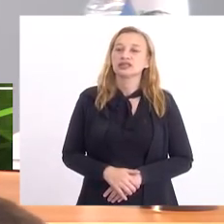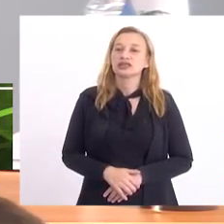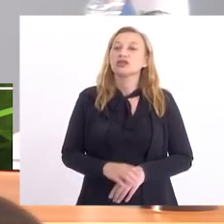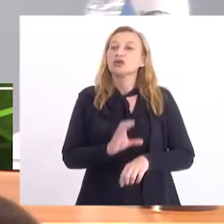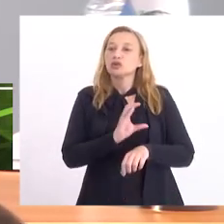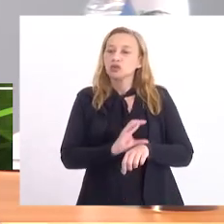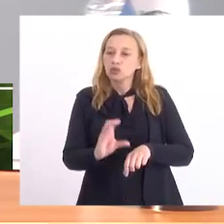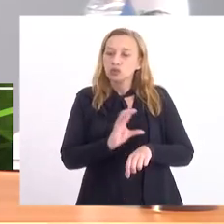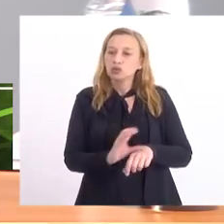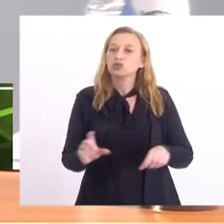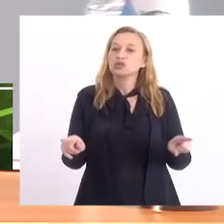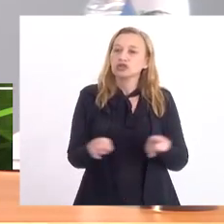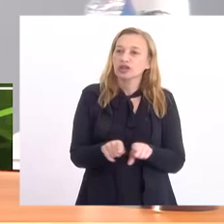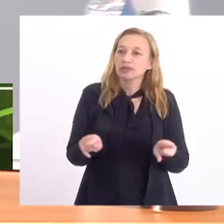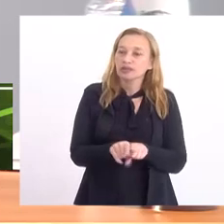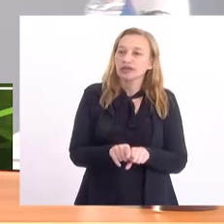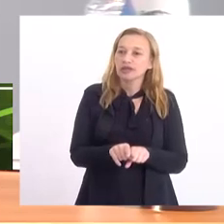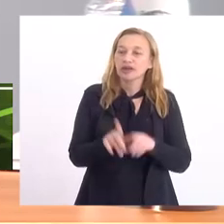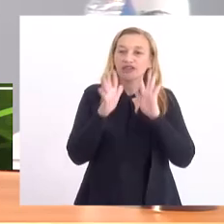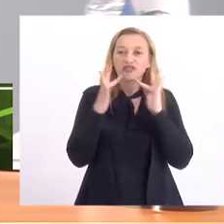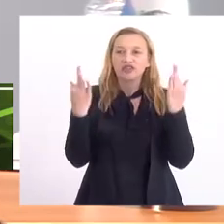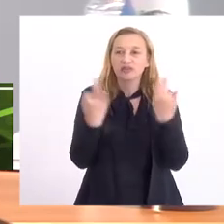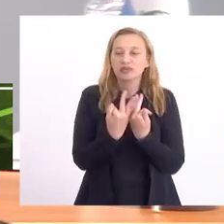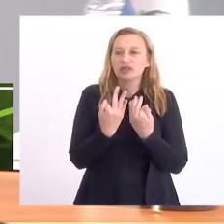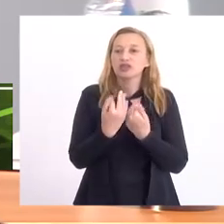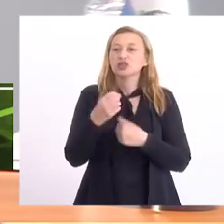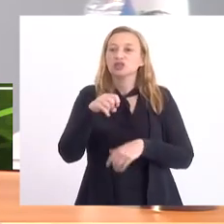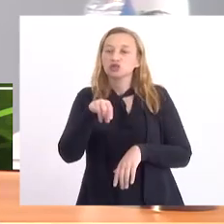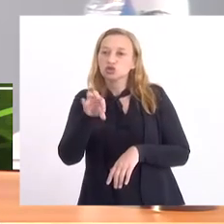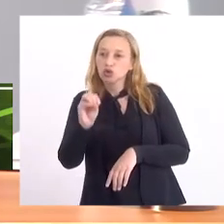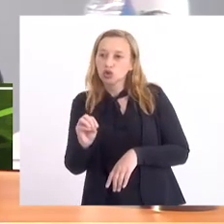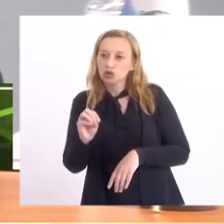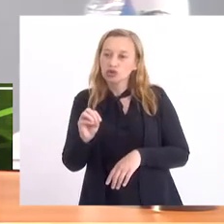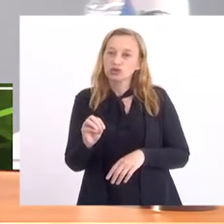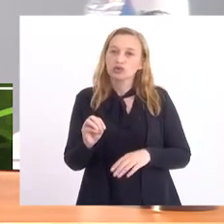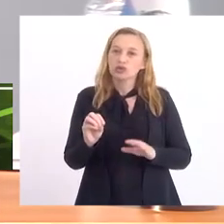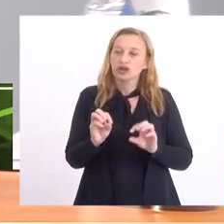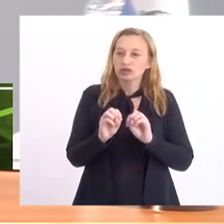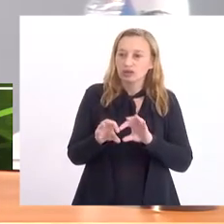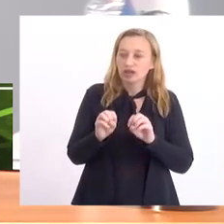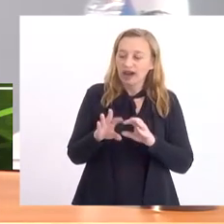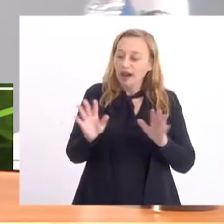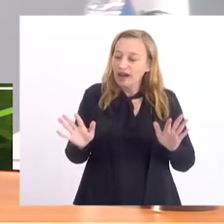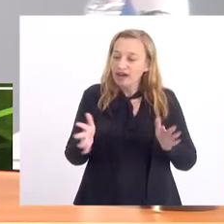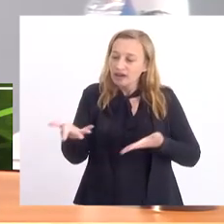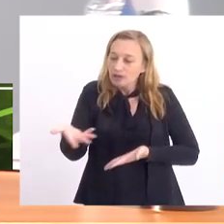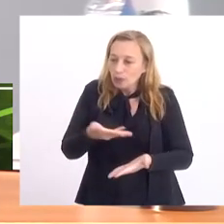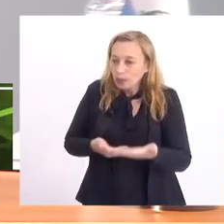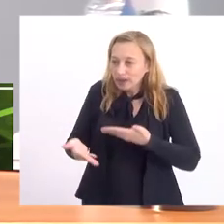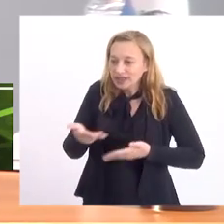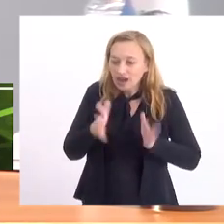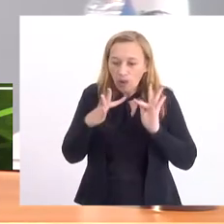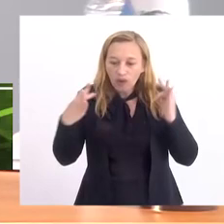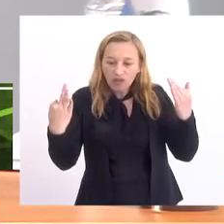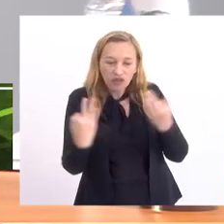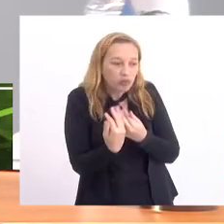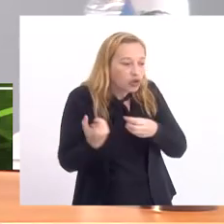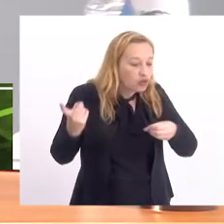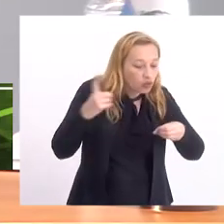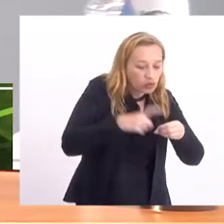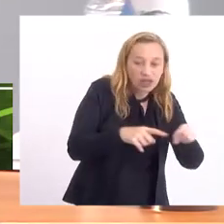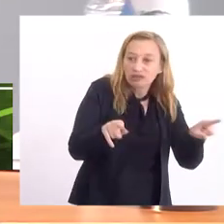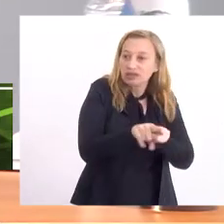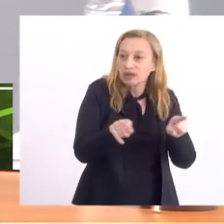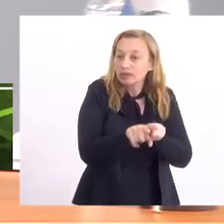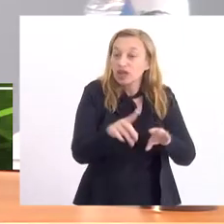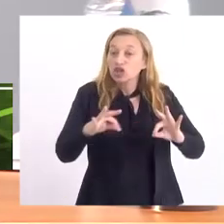cursos também para as famílias dos sócios educando, que a família participa, né, mas voltado também tudo